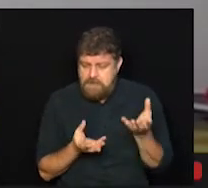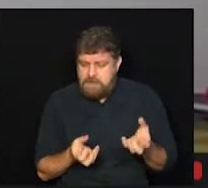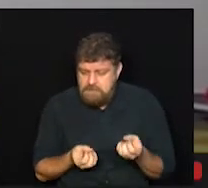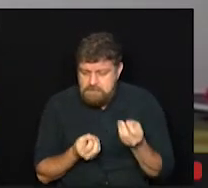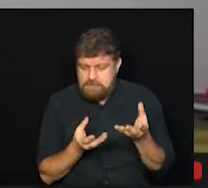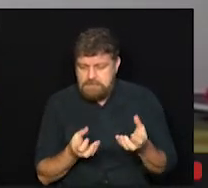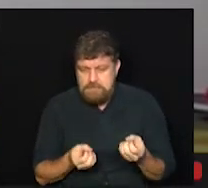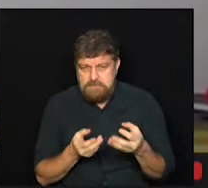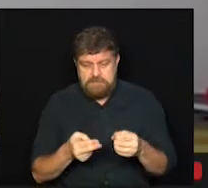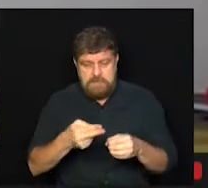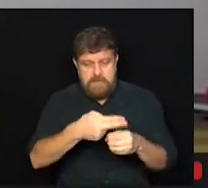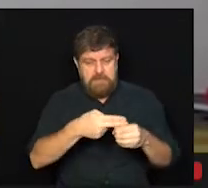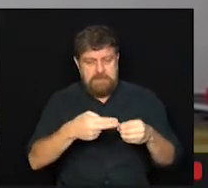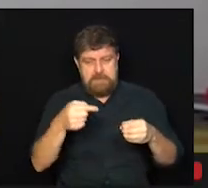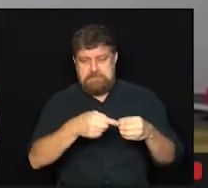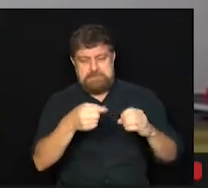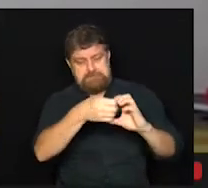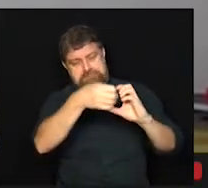todas, né,